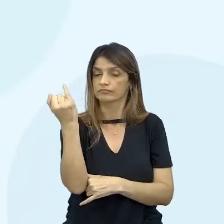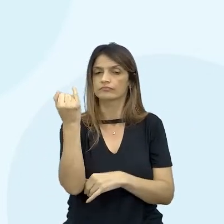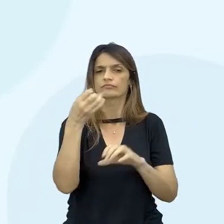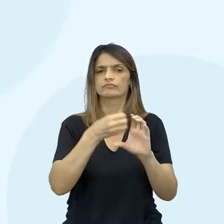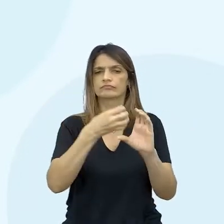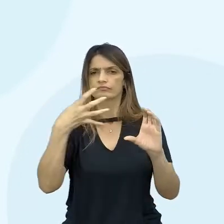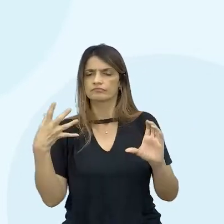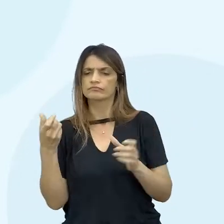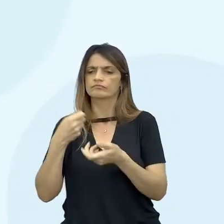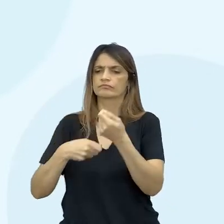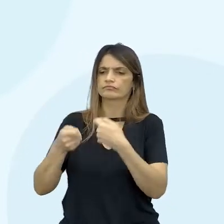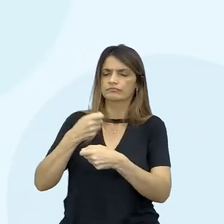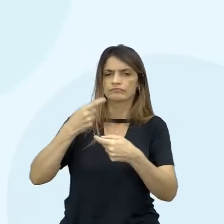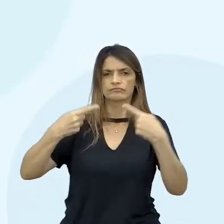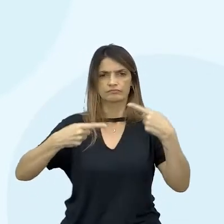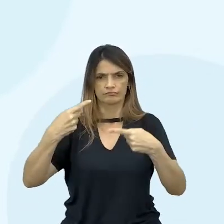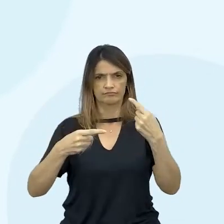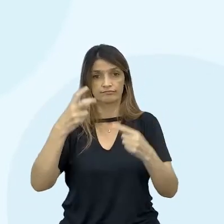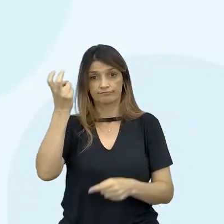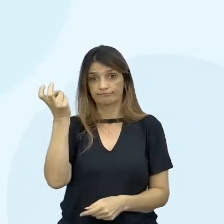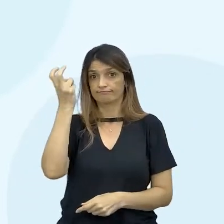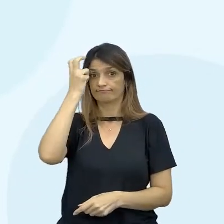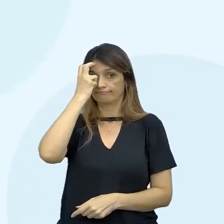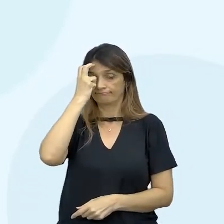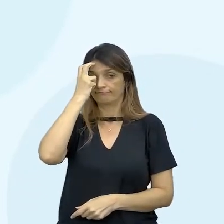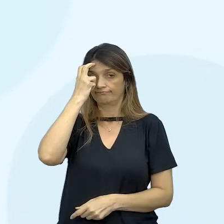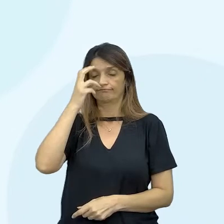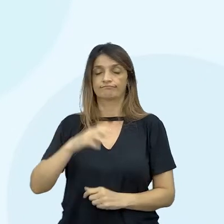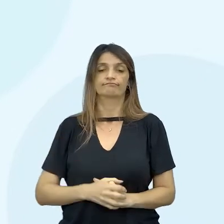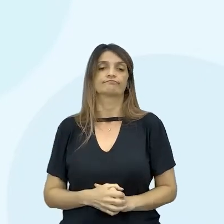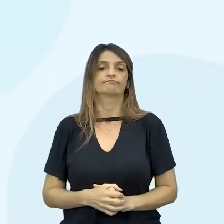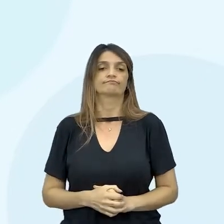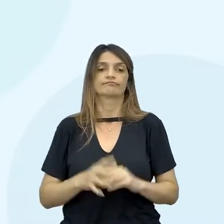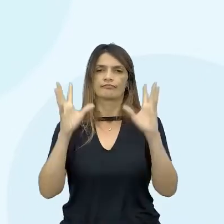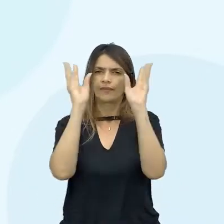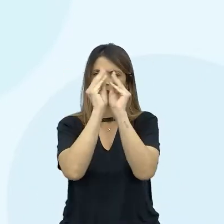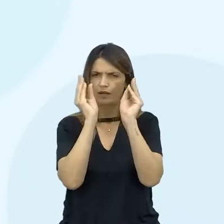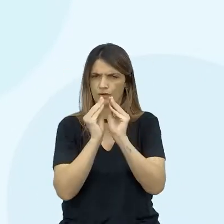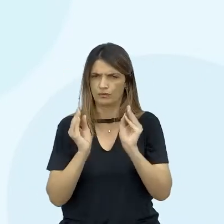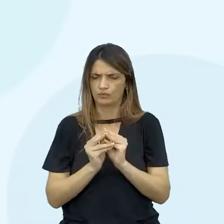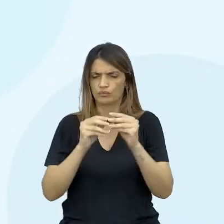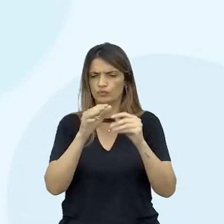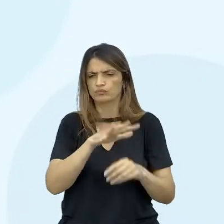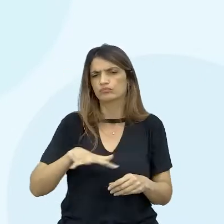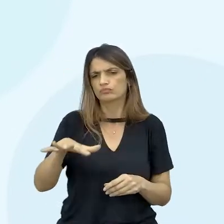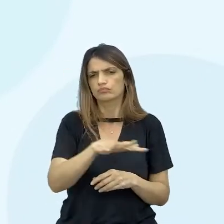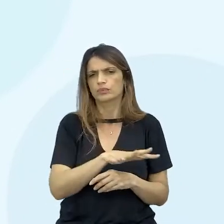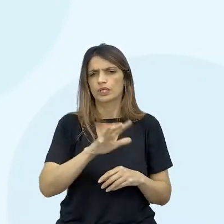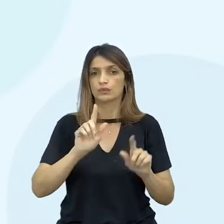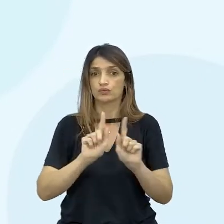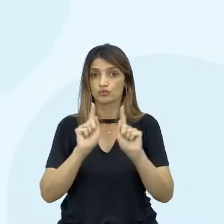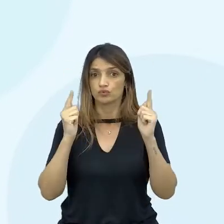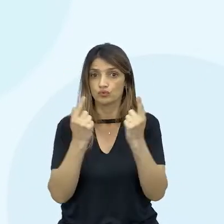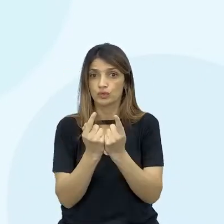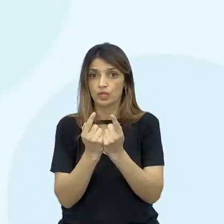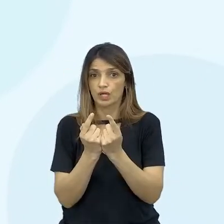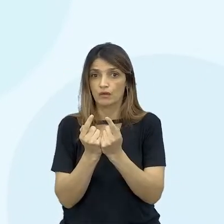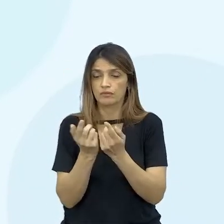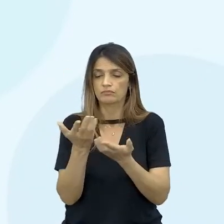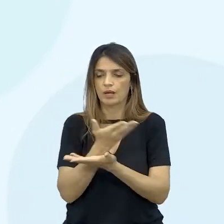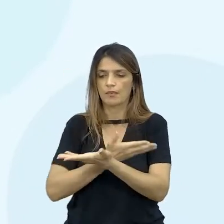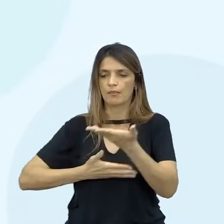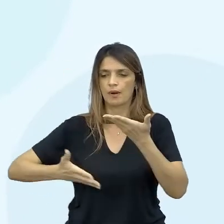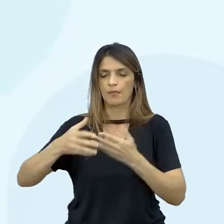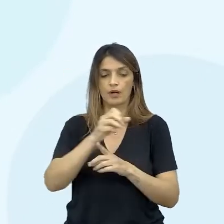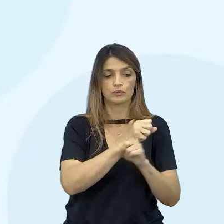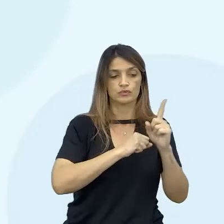características econômicas, políticas e culturais. Em resumo, o espaço geográfico é o resultado de uma íntima interação entre